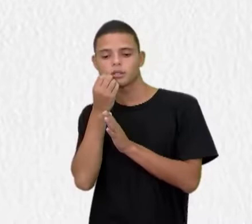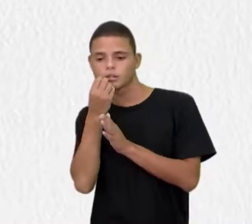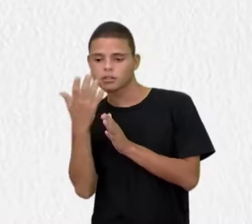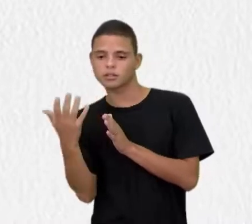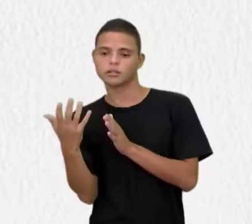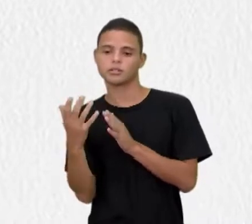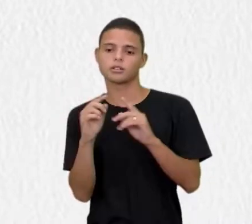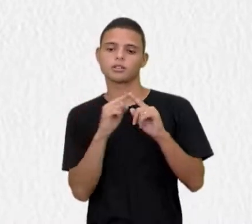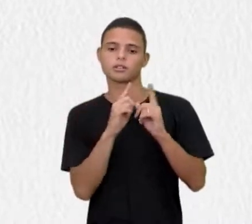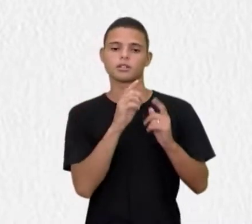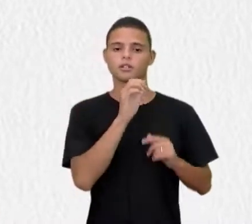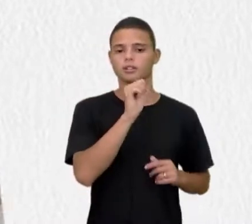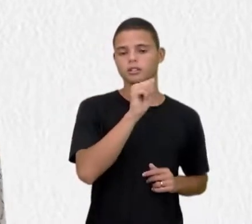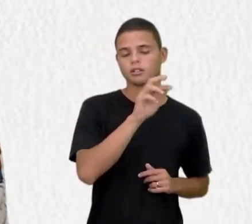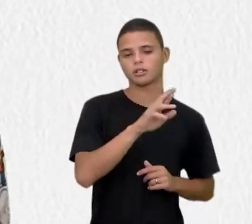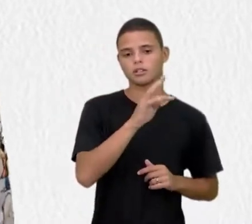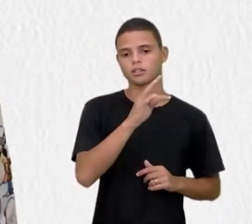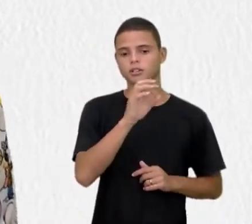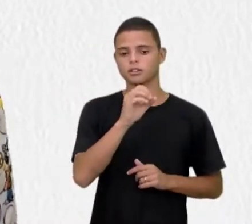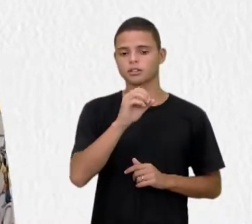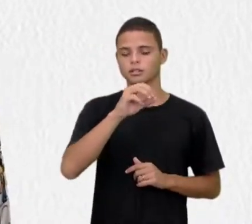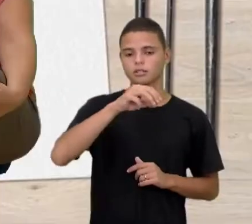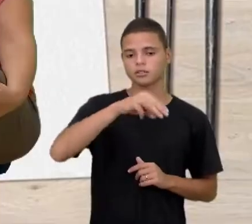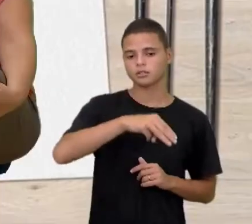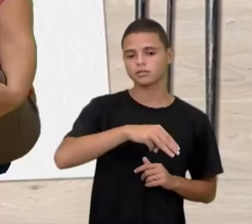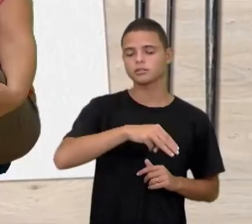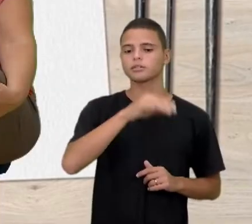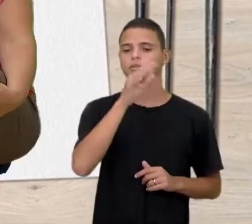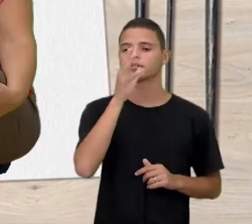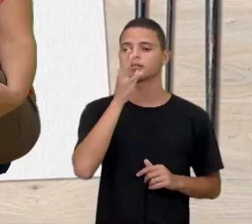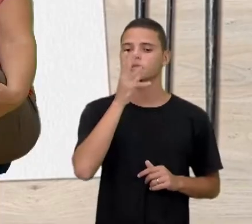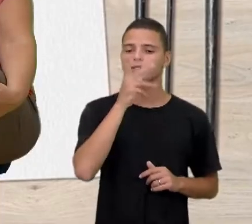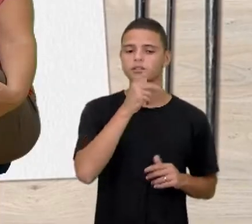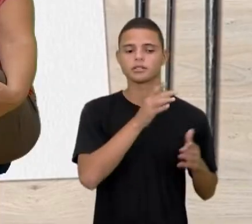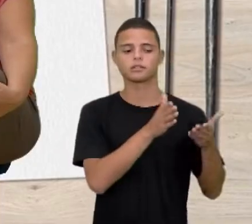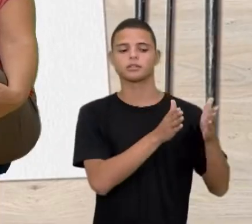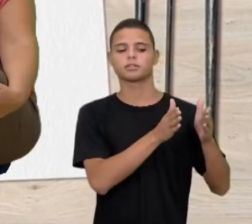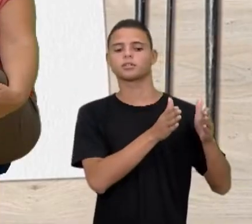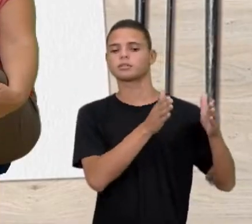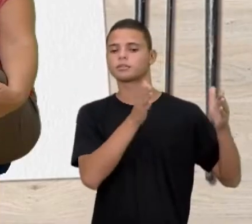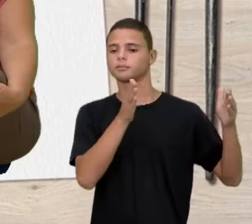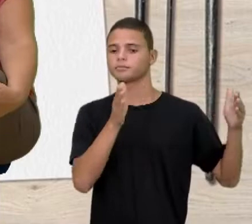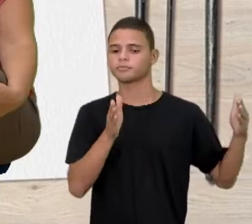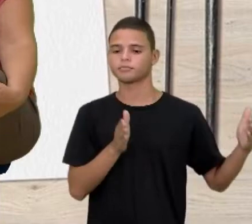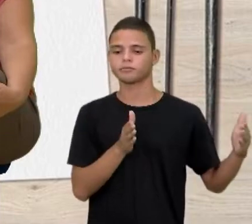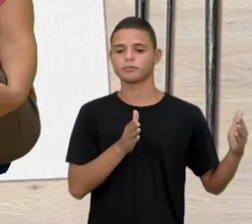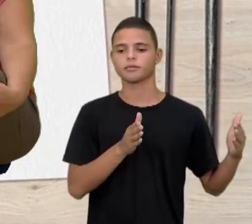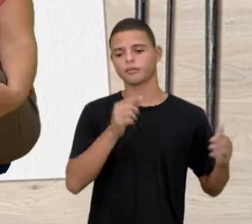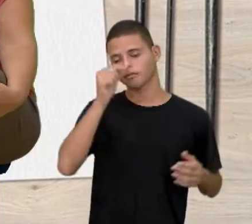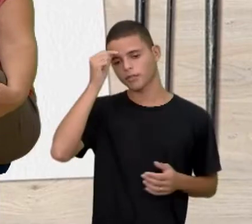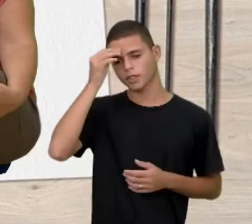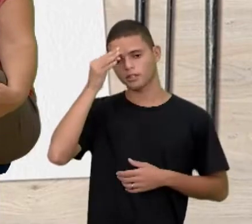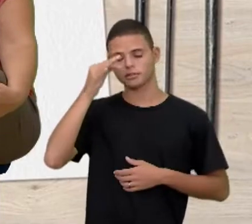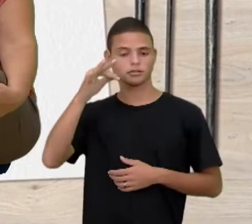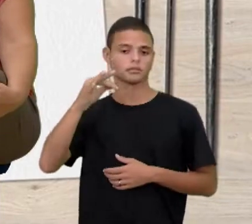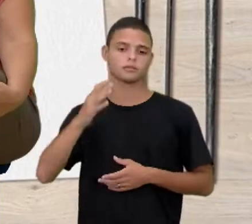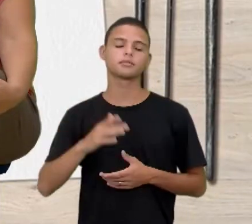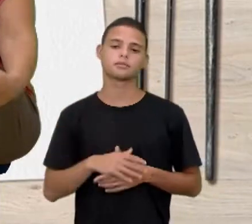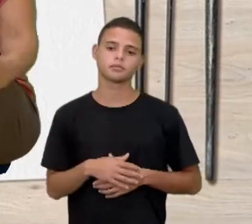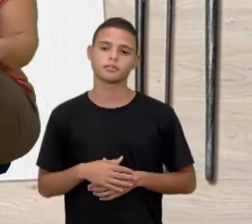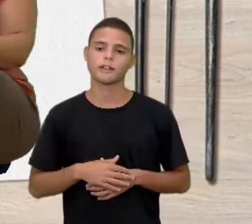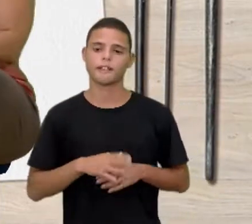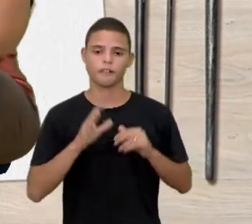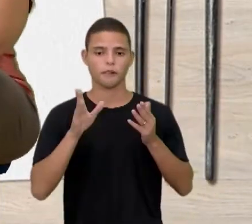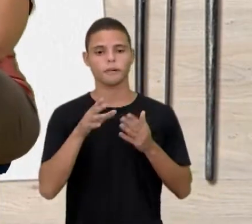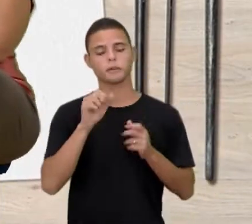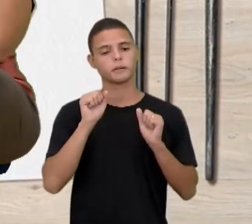do cartoon, ele é um pouco mais atemporal, porque eu tenho as temáticas abordadas, a filosofia, né? Em forma dessas tirinhas, elas já podem